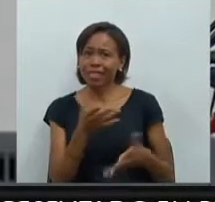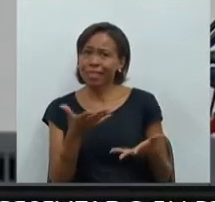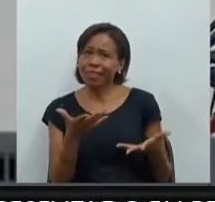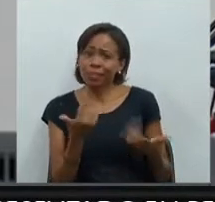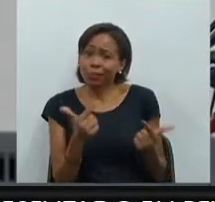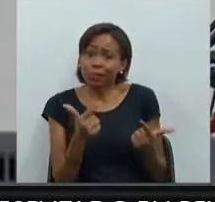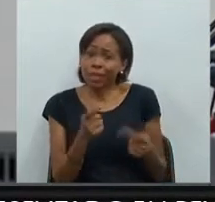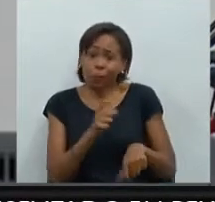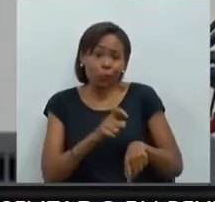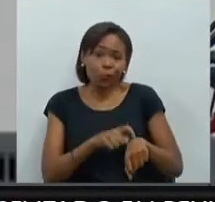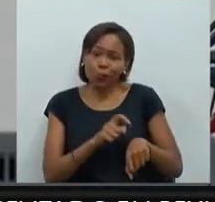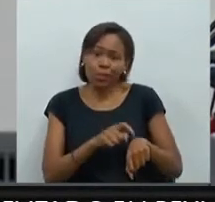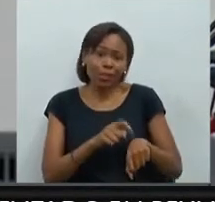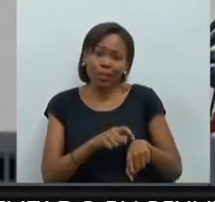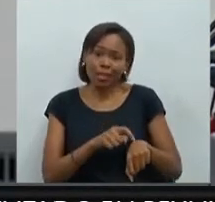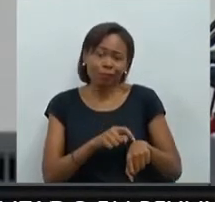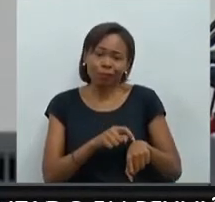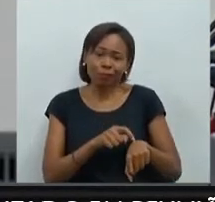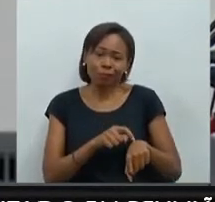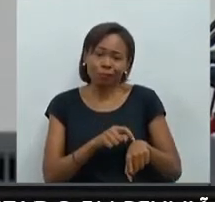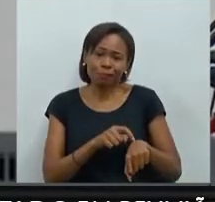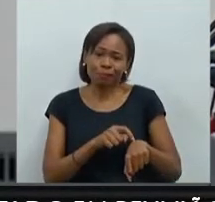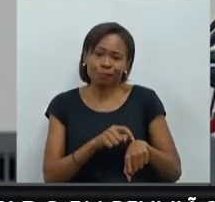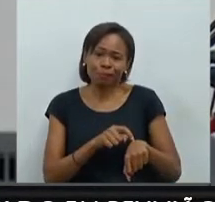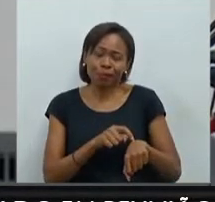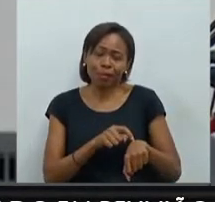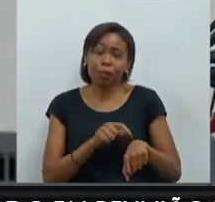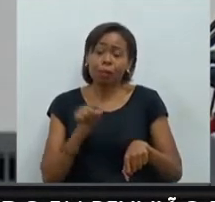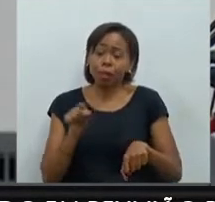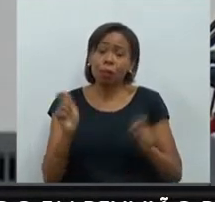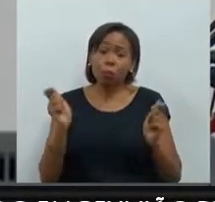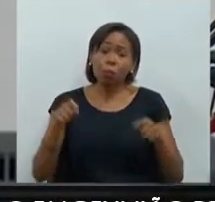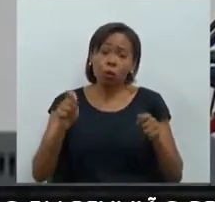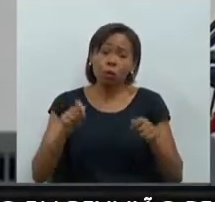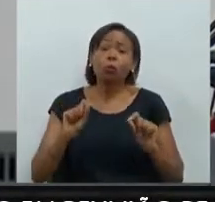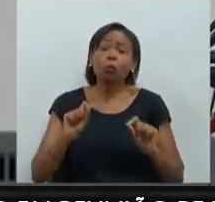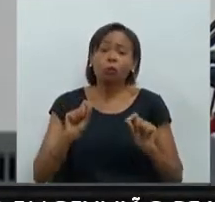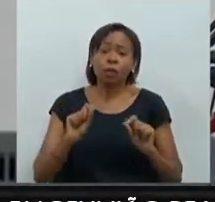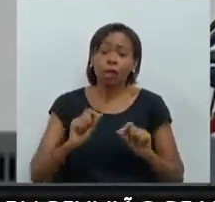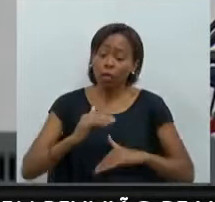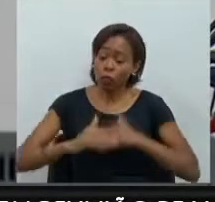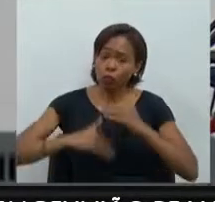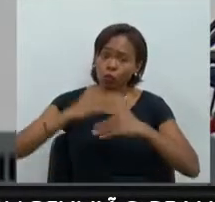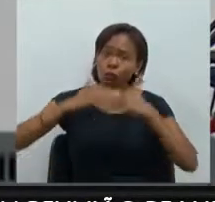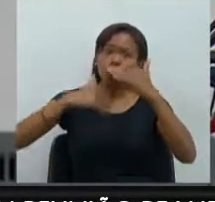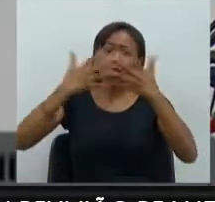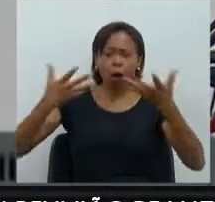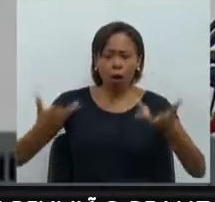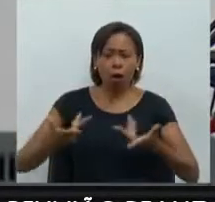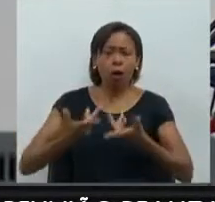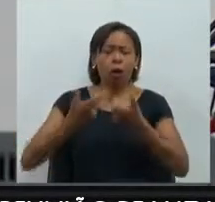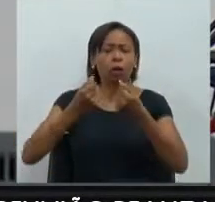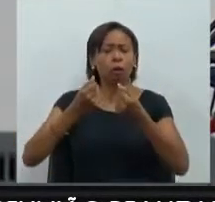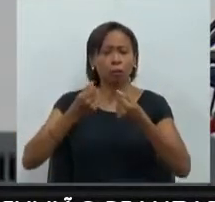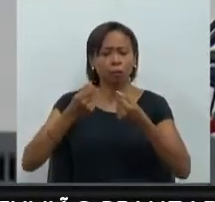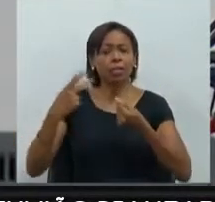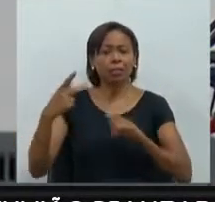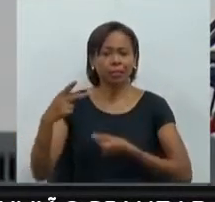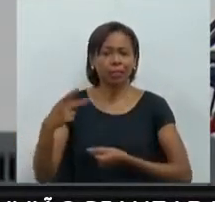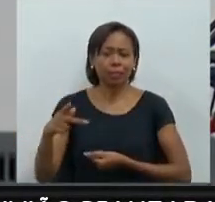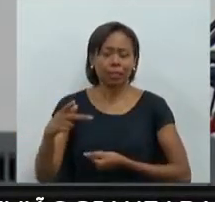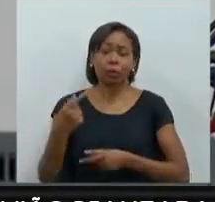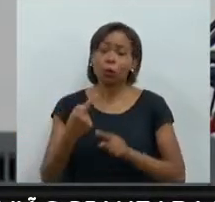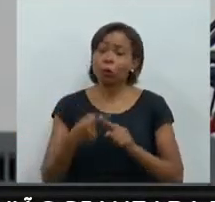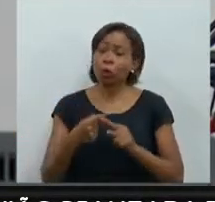ter para poder estar adquirindo as habilidades que ele precisa adquirir. Porque todos os alunos,